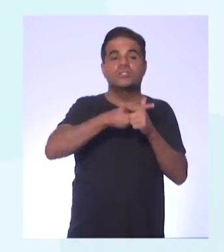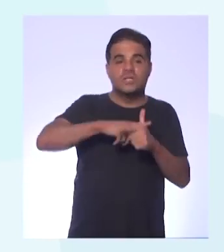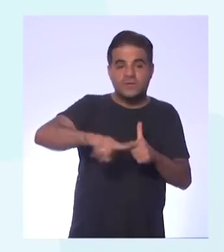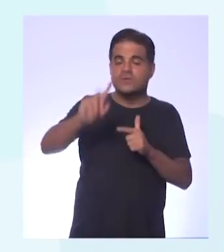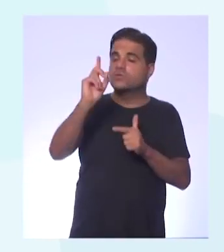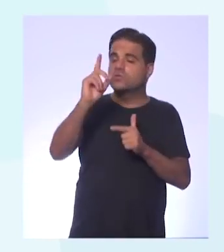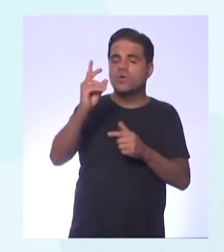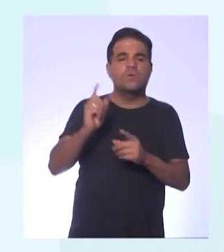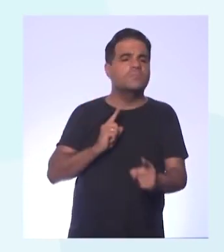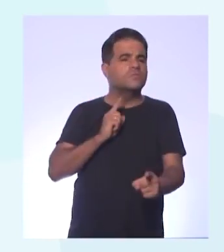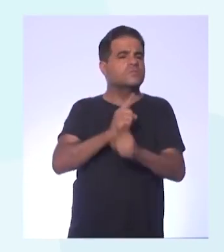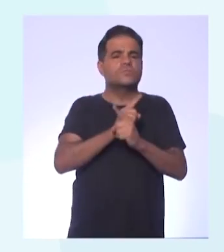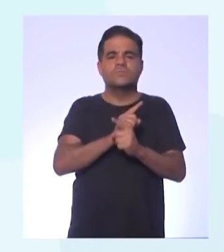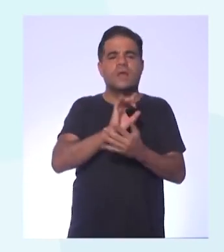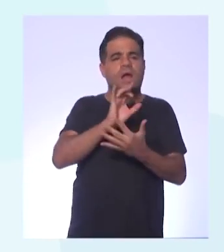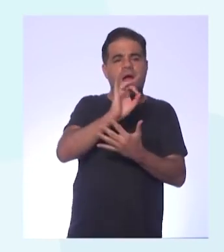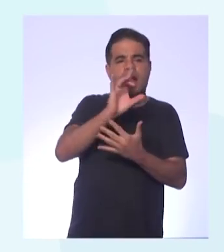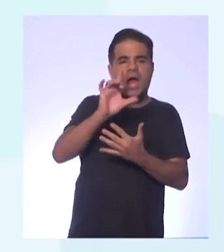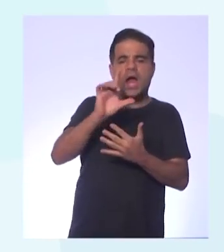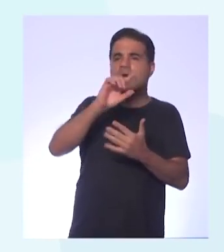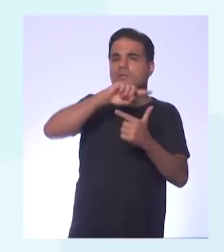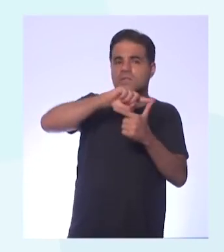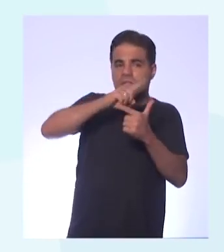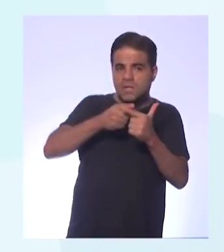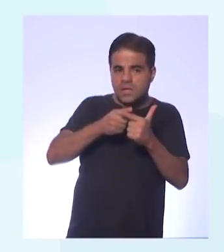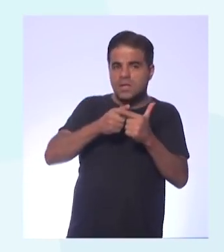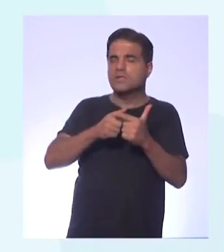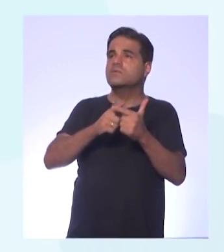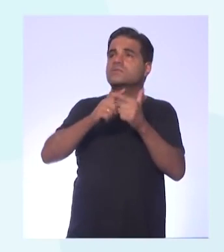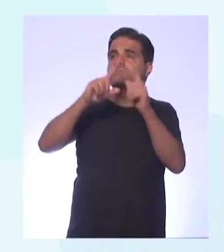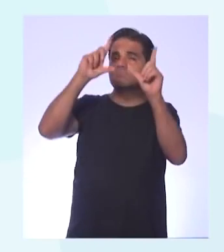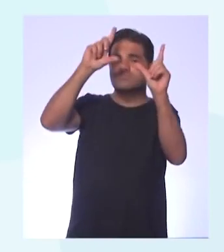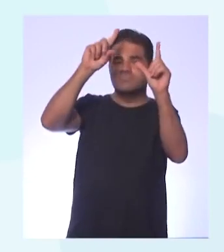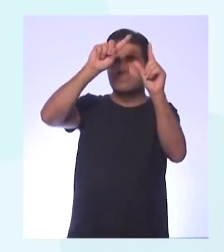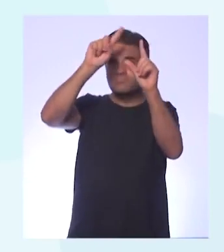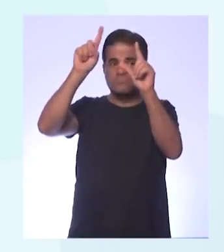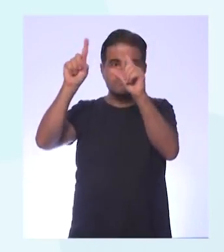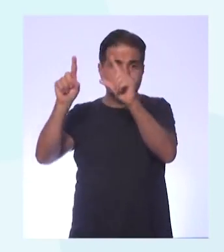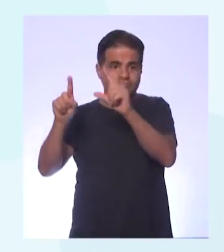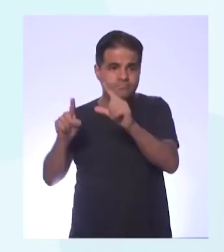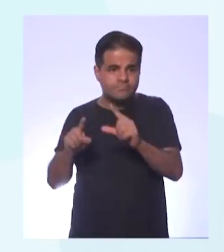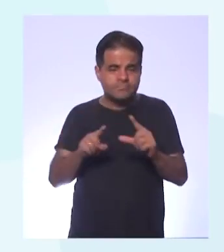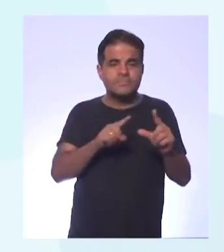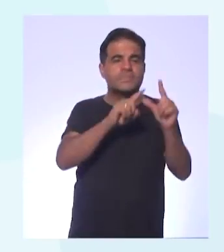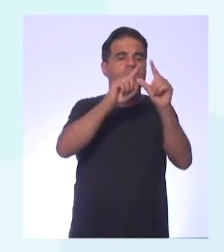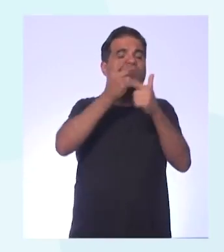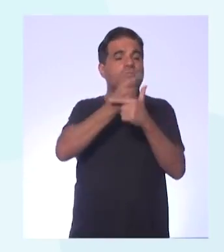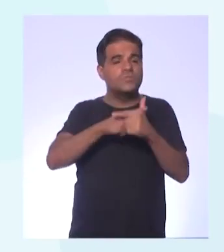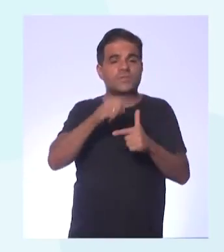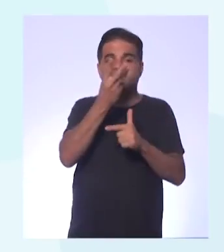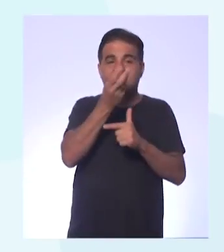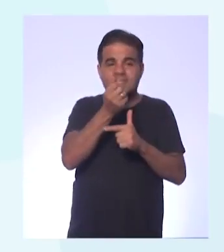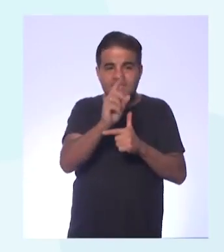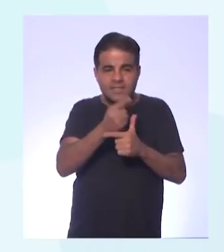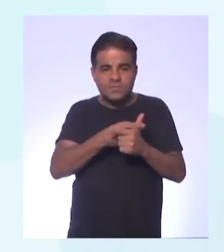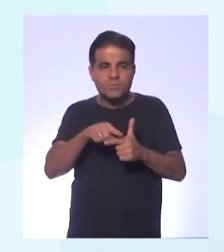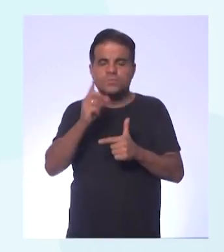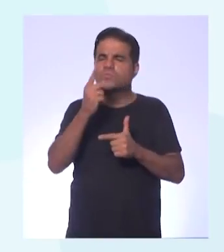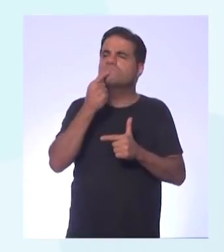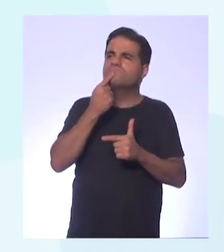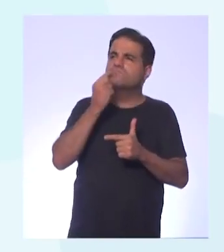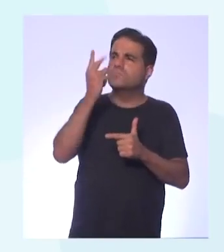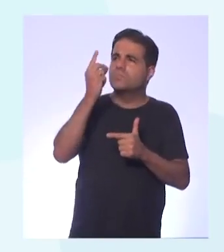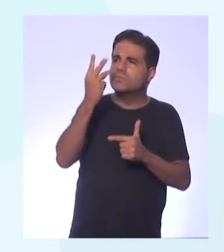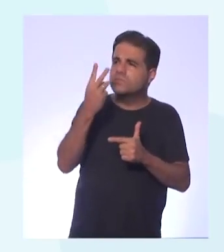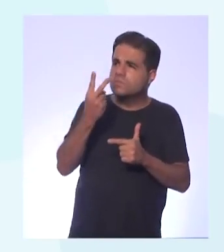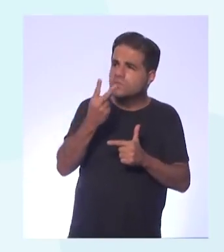para descobrir quanto vale cada ângulo dessas partezinhas aí. Ah, vamos dividir 360 por 12. Tabuada do 12. 12,